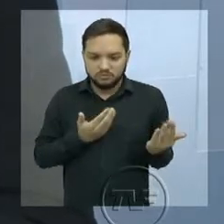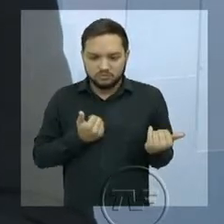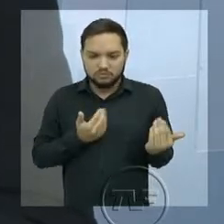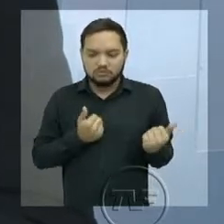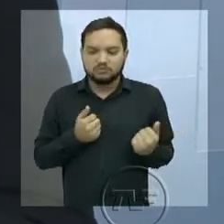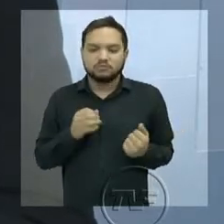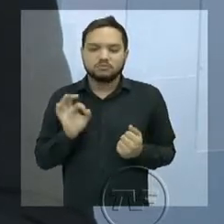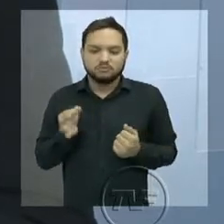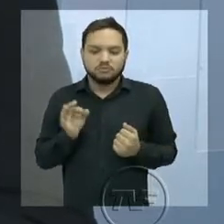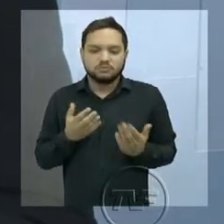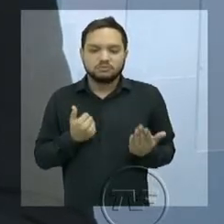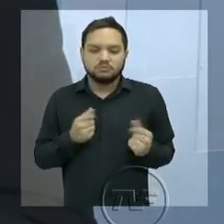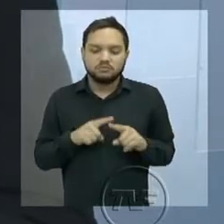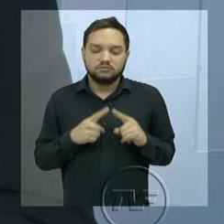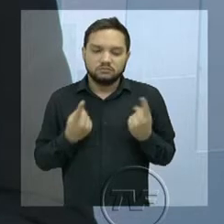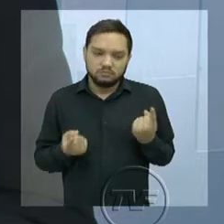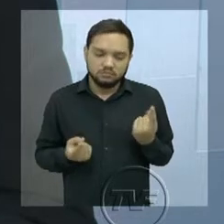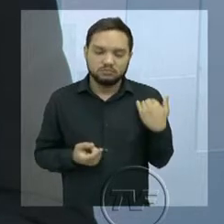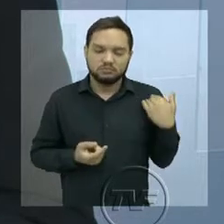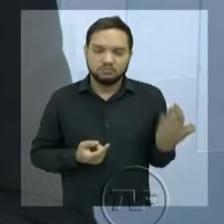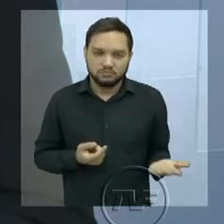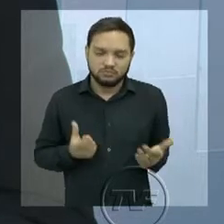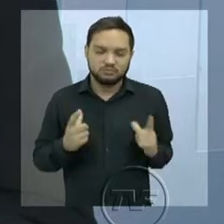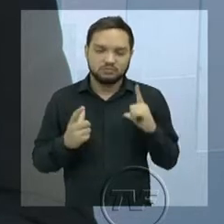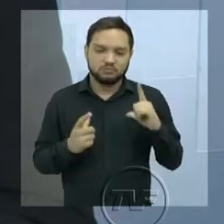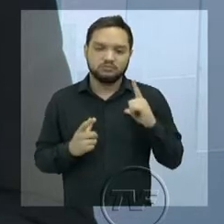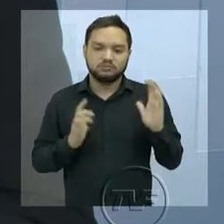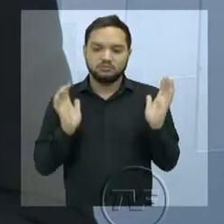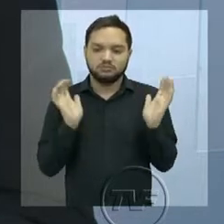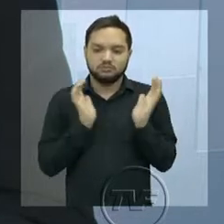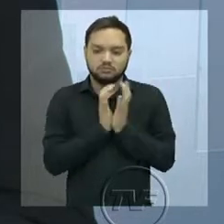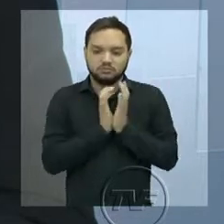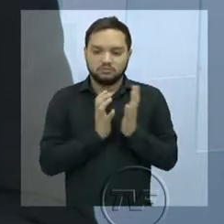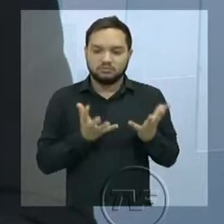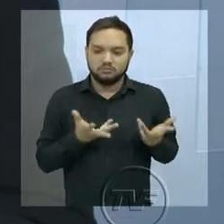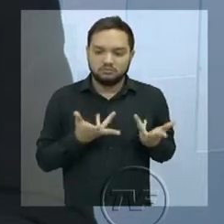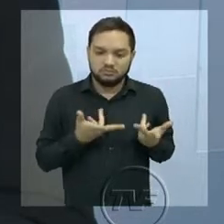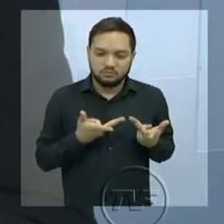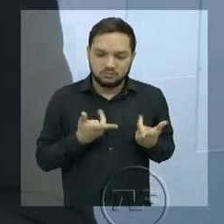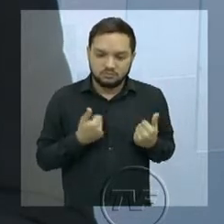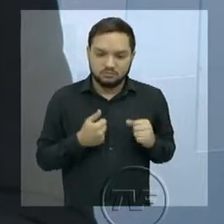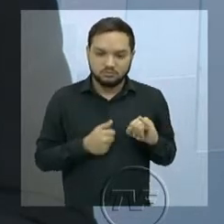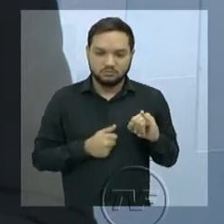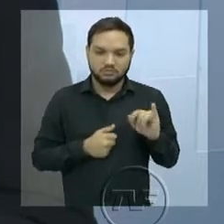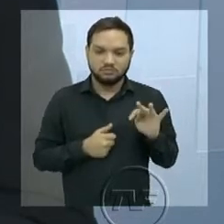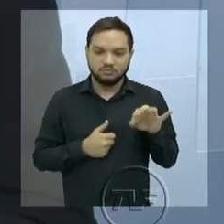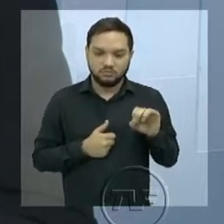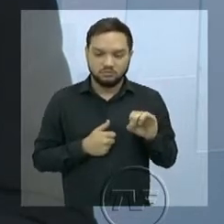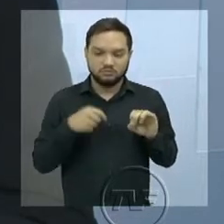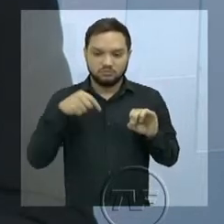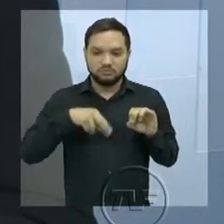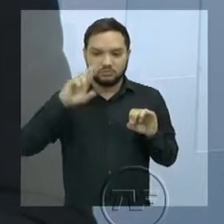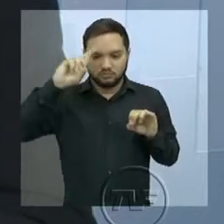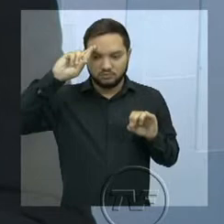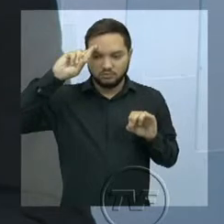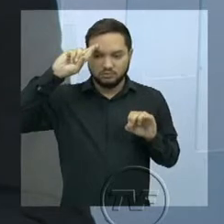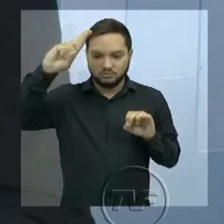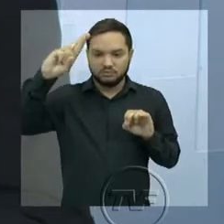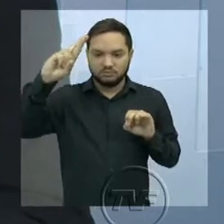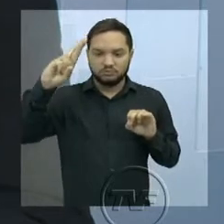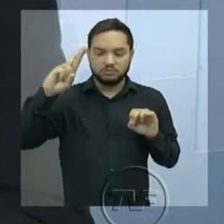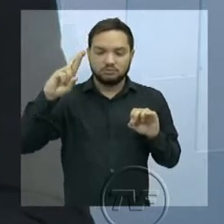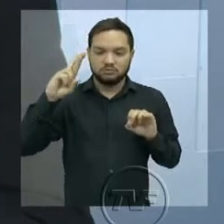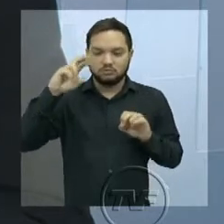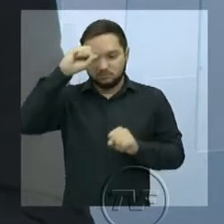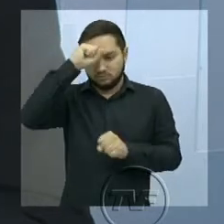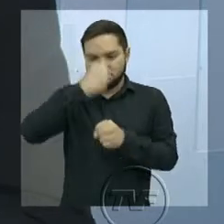jovem, mas também, por outro lado, nós temos também uma equipe fantástica. Temos o Ítalo, que cuida da parte